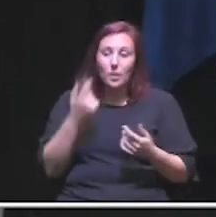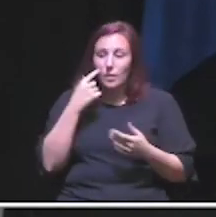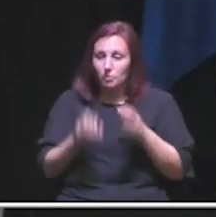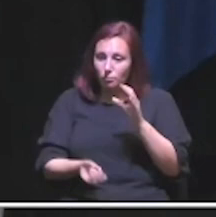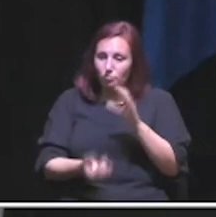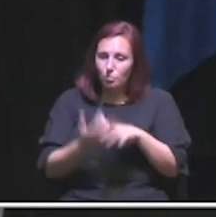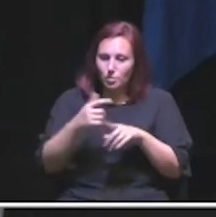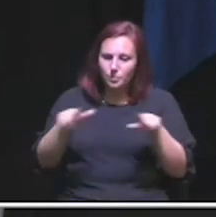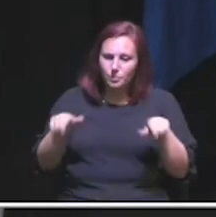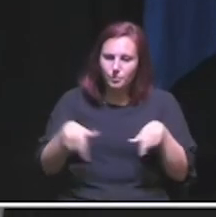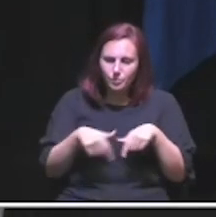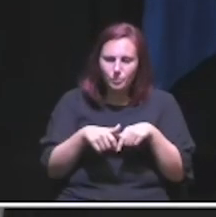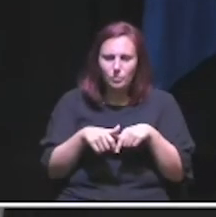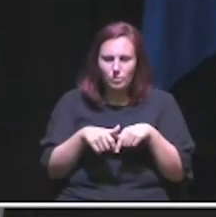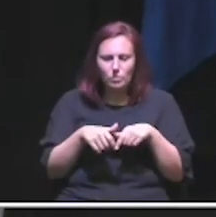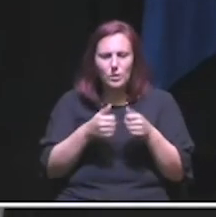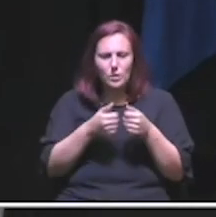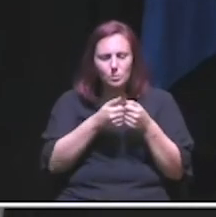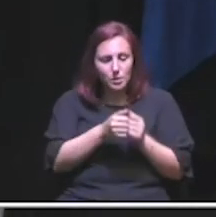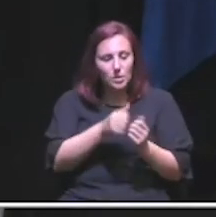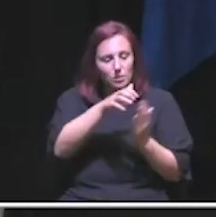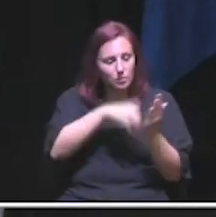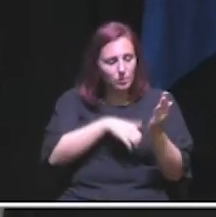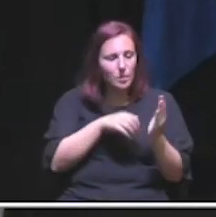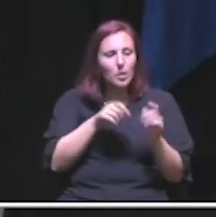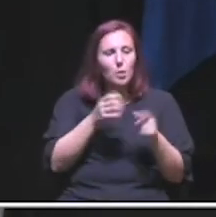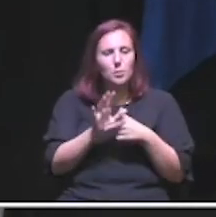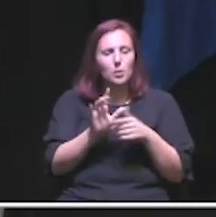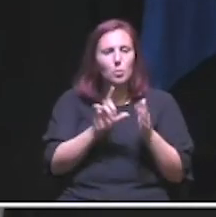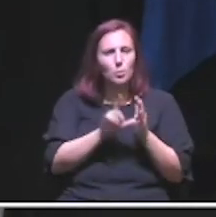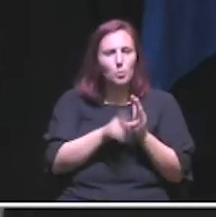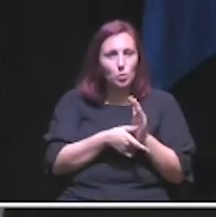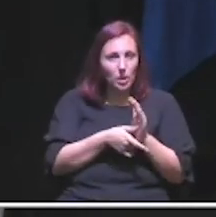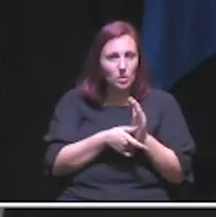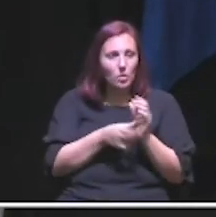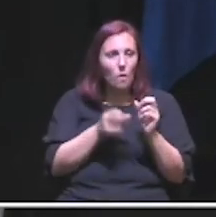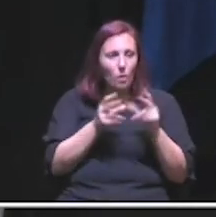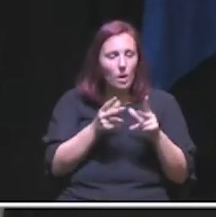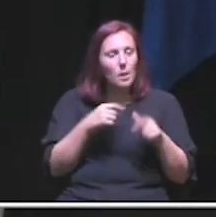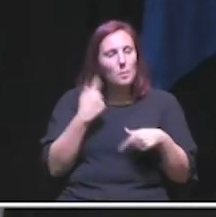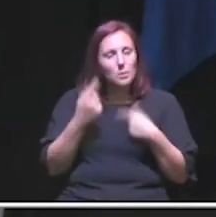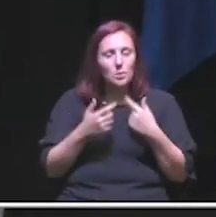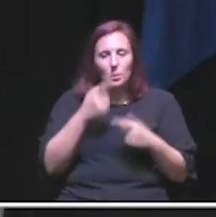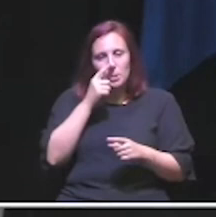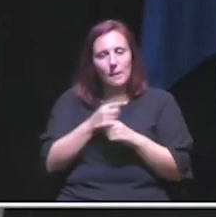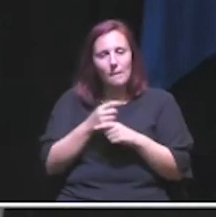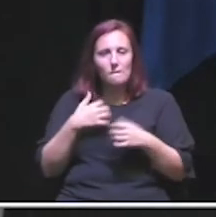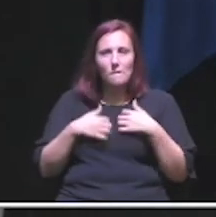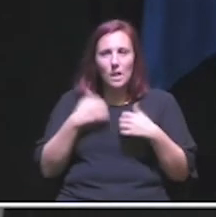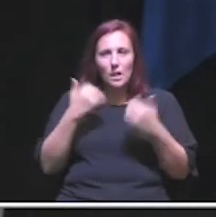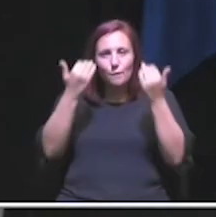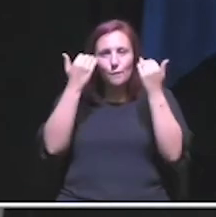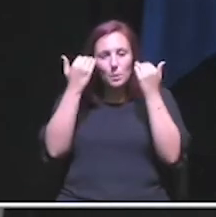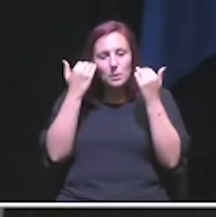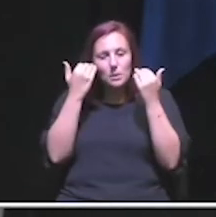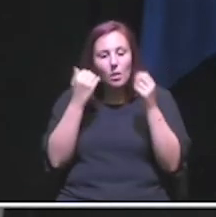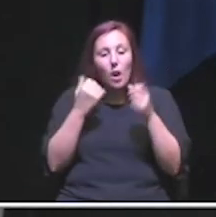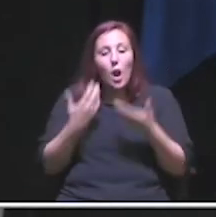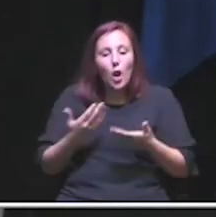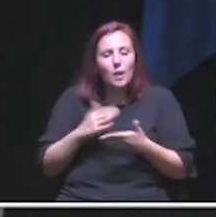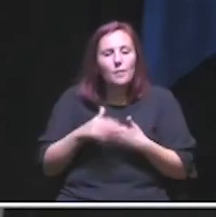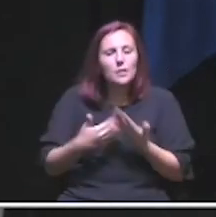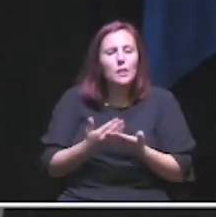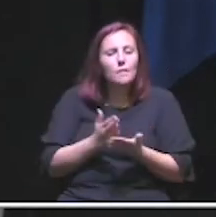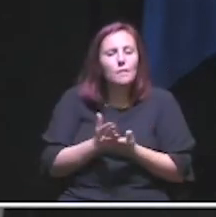criação de refúgios climáticos nesta informação escrita, como projeto, mas deixa-nos muito inquieta a falta de informação sobre o que está a ser feito